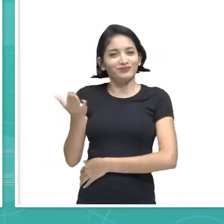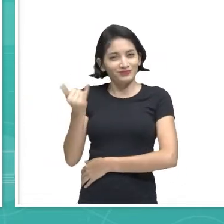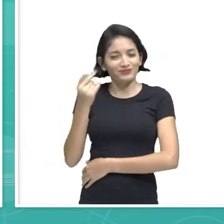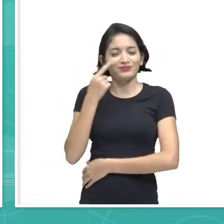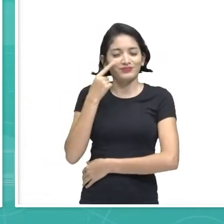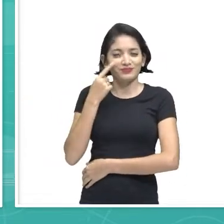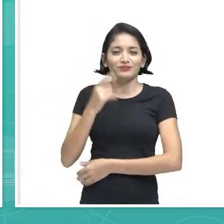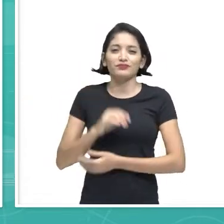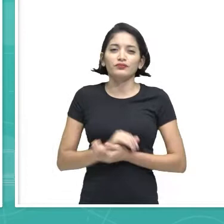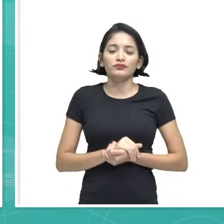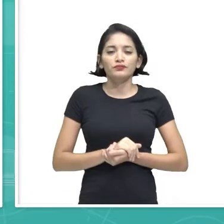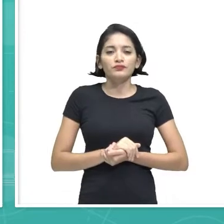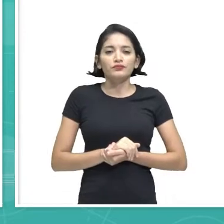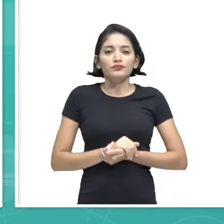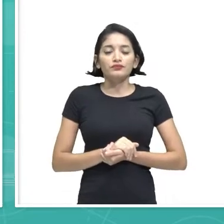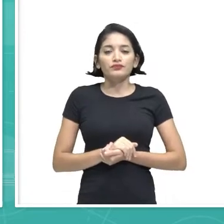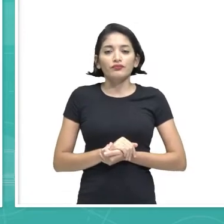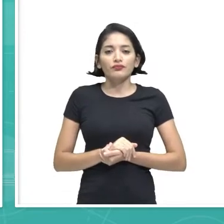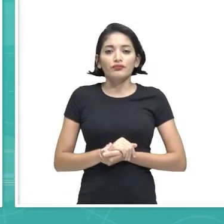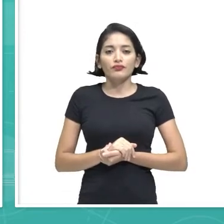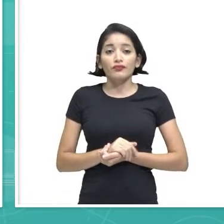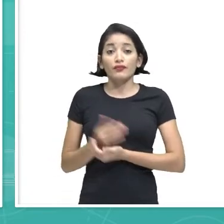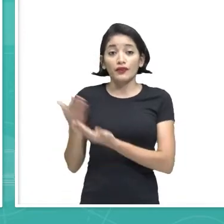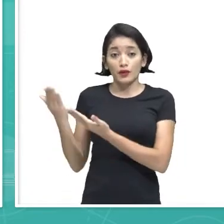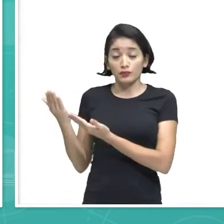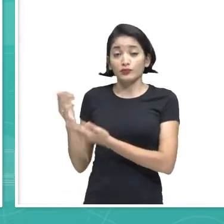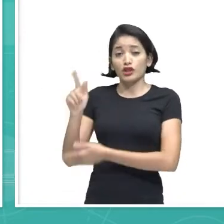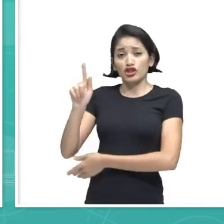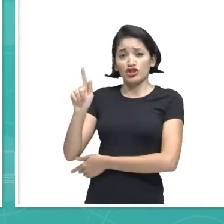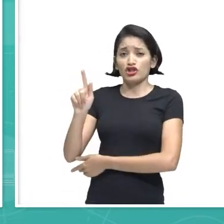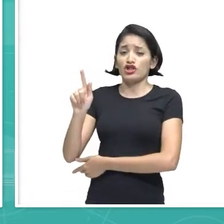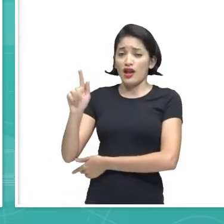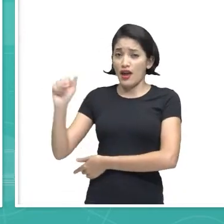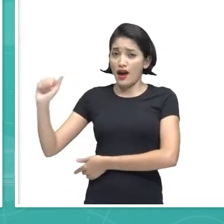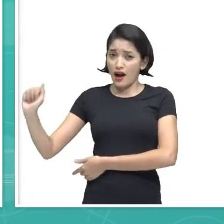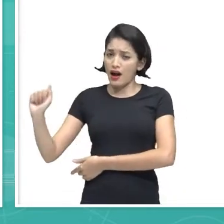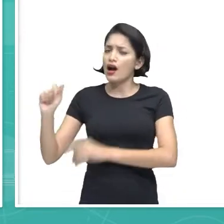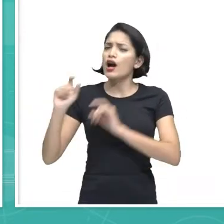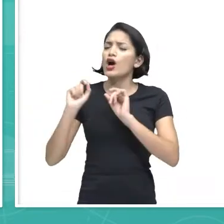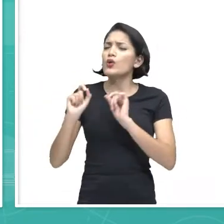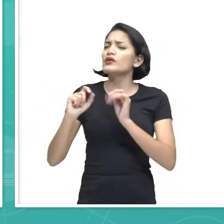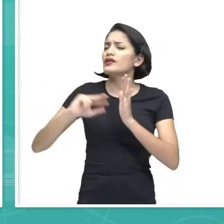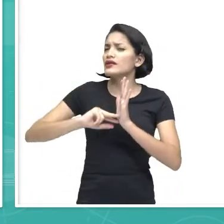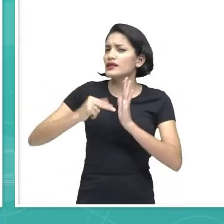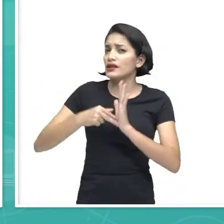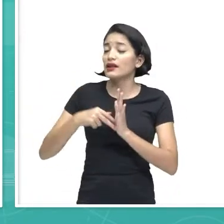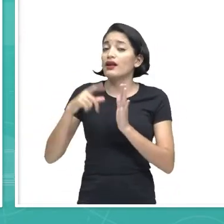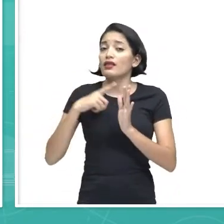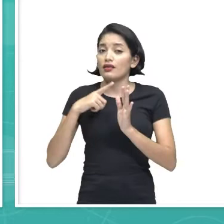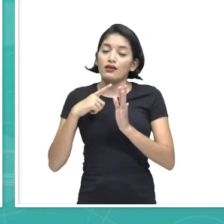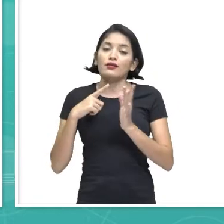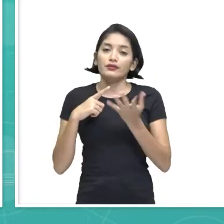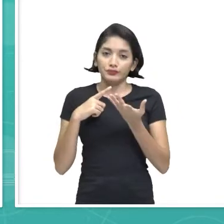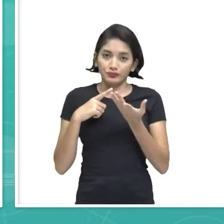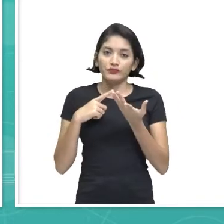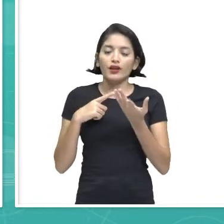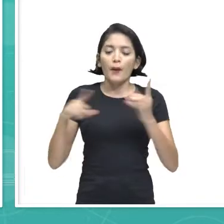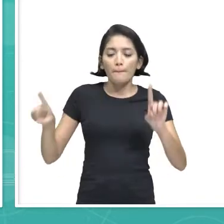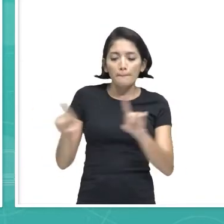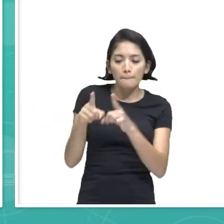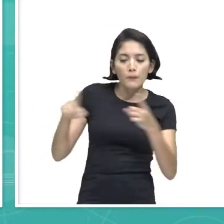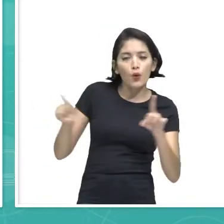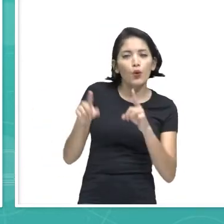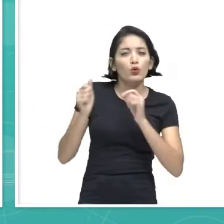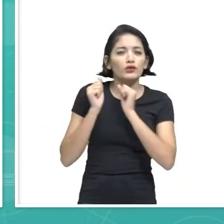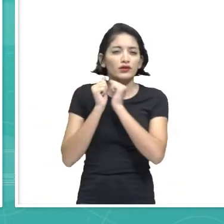comigo. Bom, a ginástica aeróbica é aquele tipo de ginástica onde nós vamos ter um envolvimento aí de música, né?